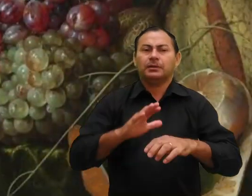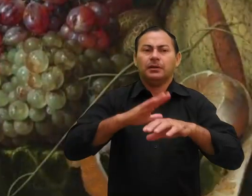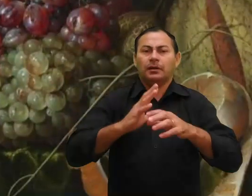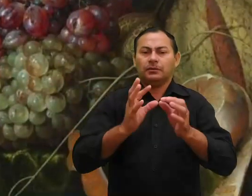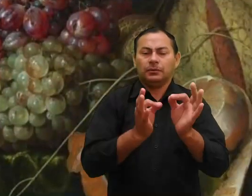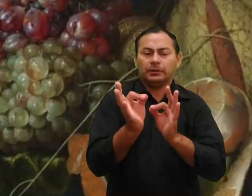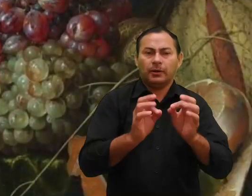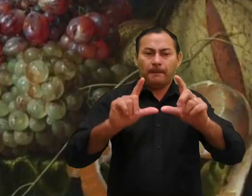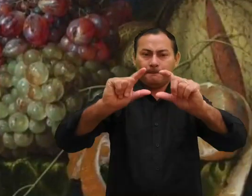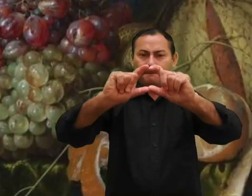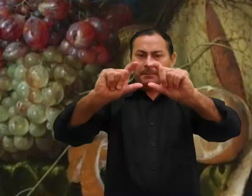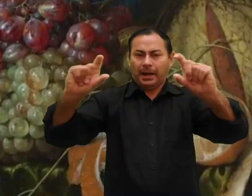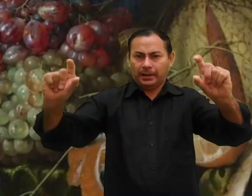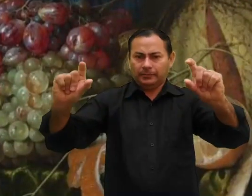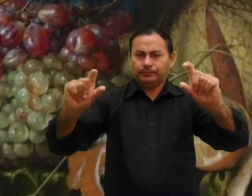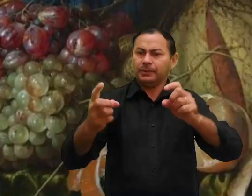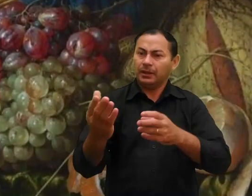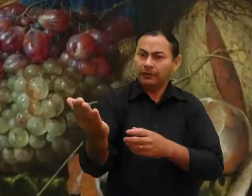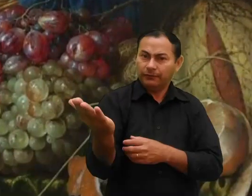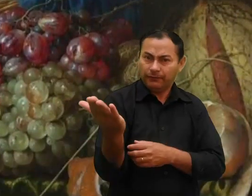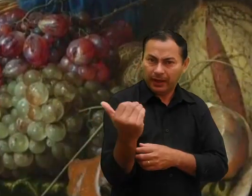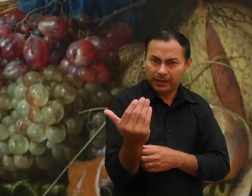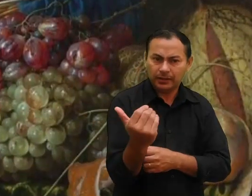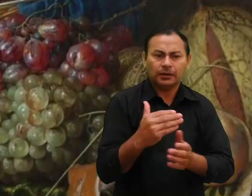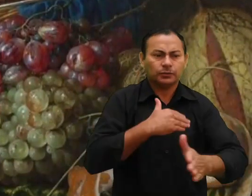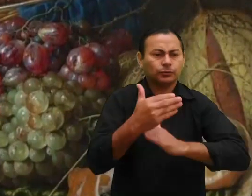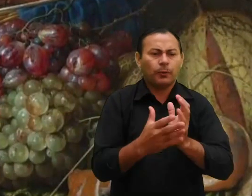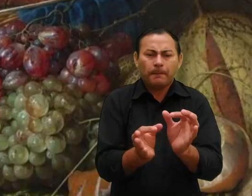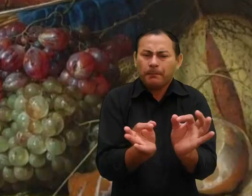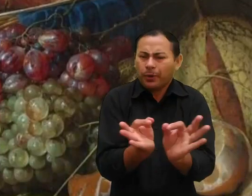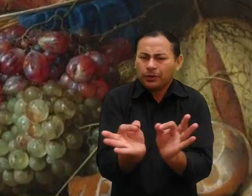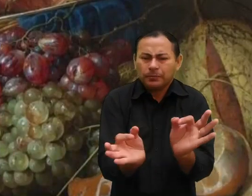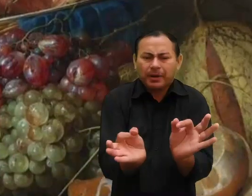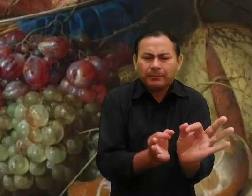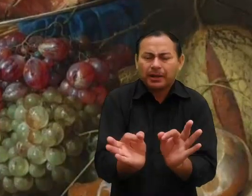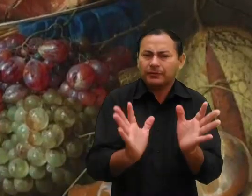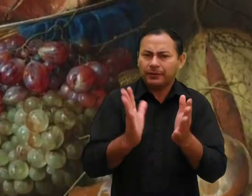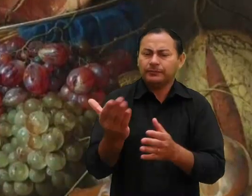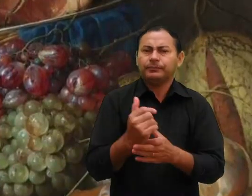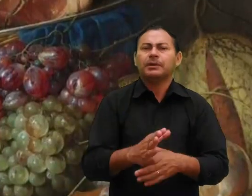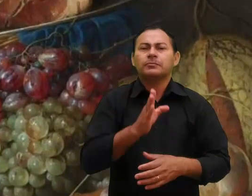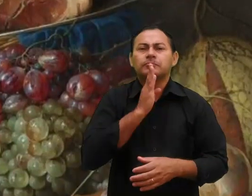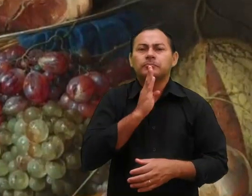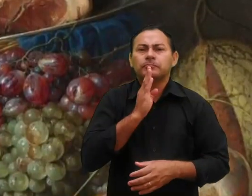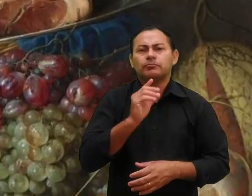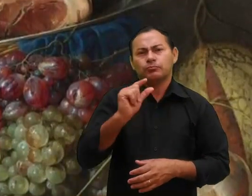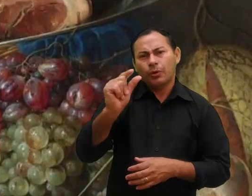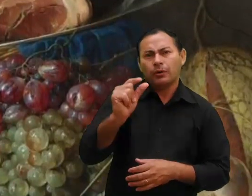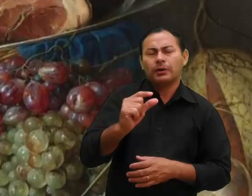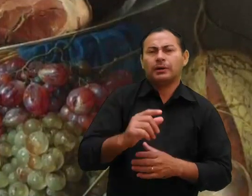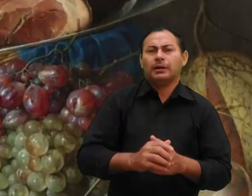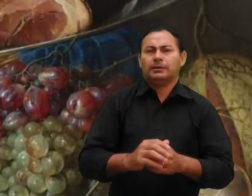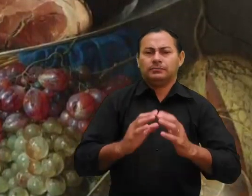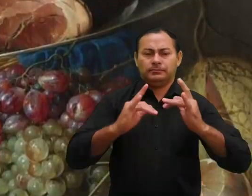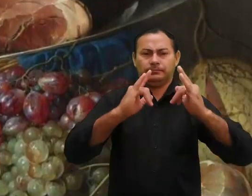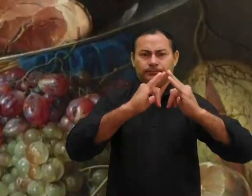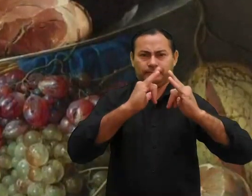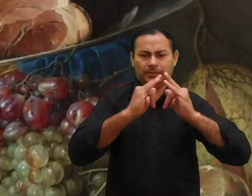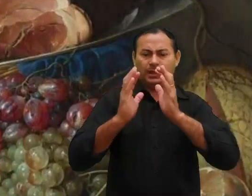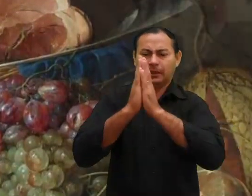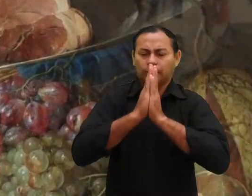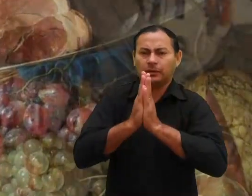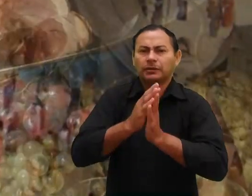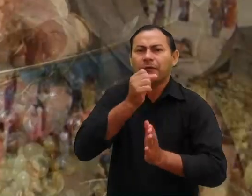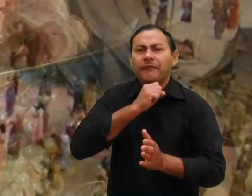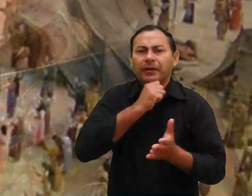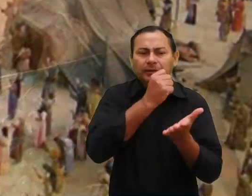Sob a pintura, há uma placa com os dizeres: venham, está tudo pronto. Conhecendo um pouco sobre a tenda da